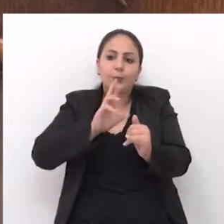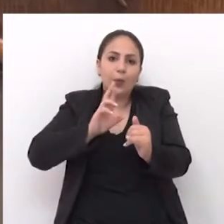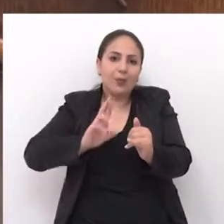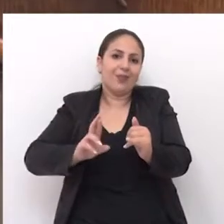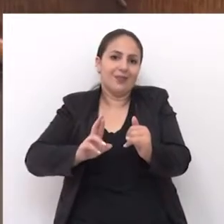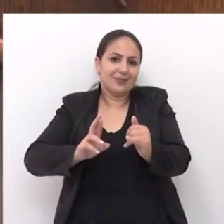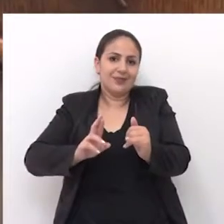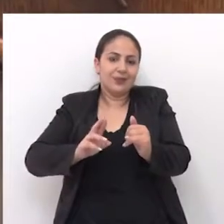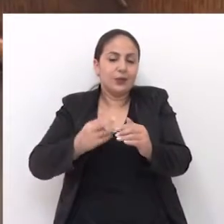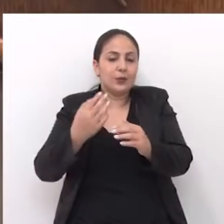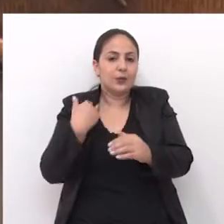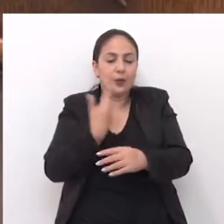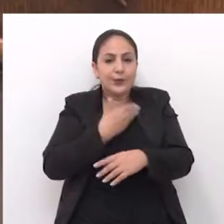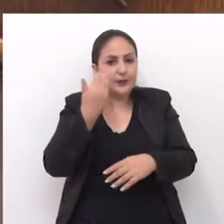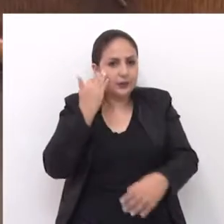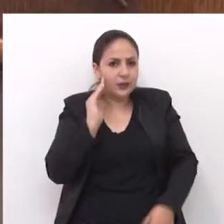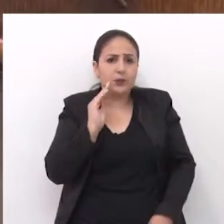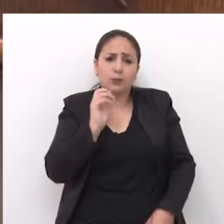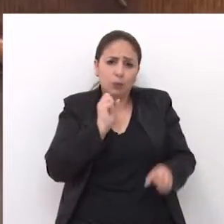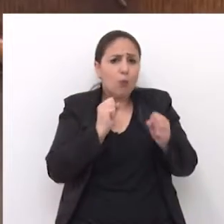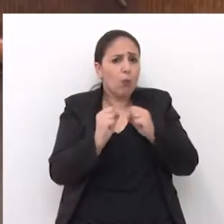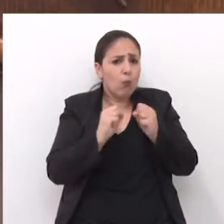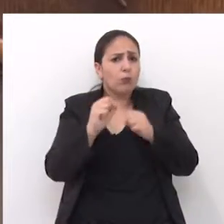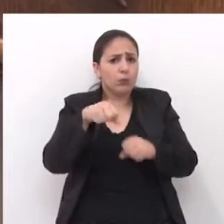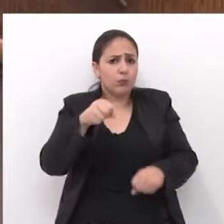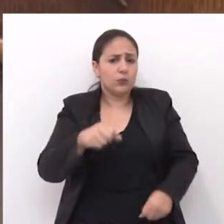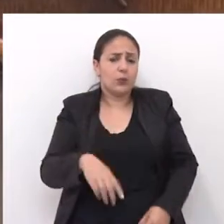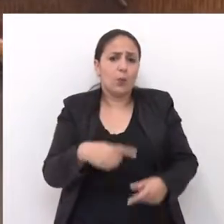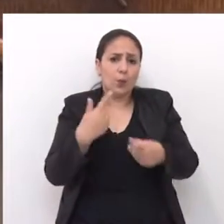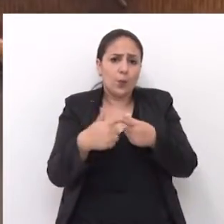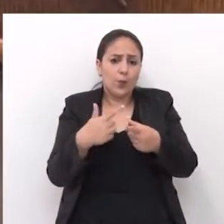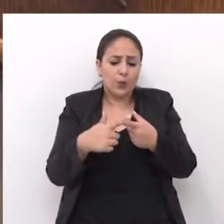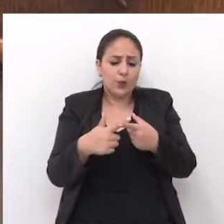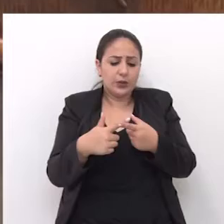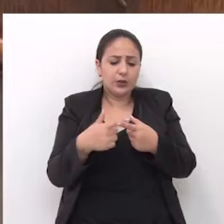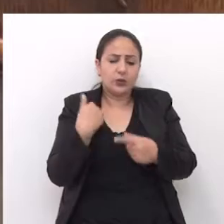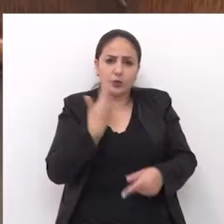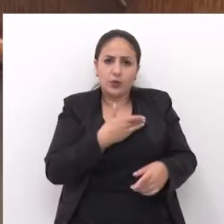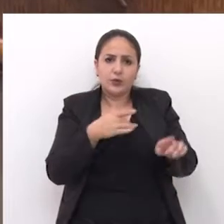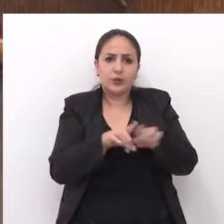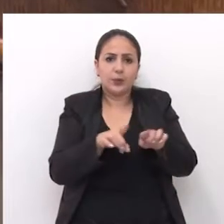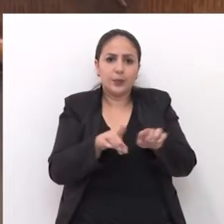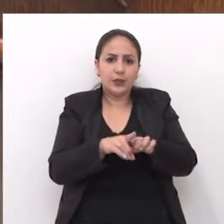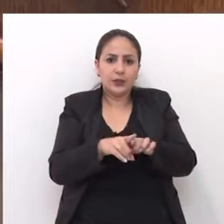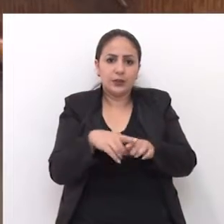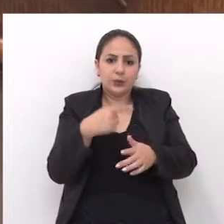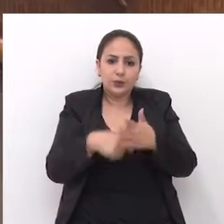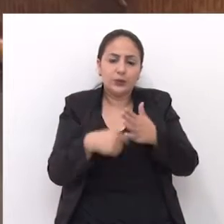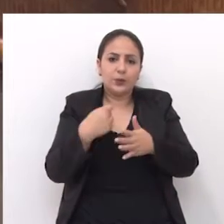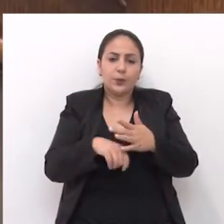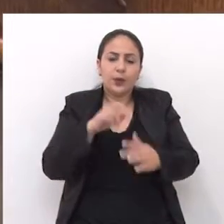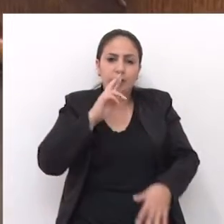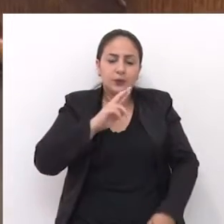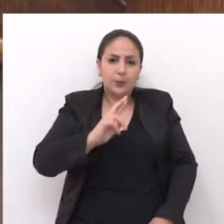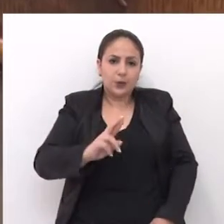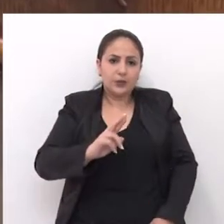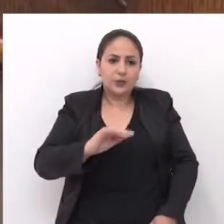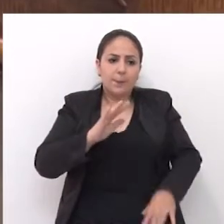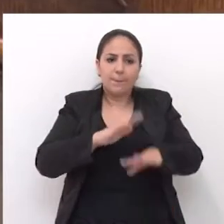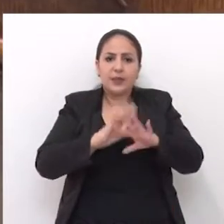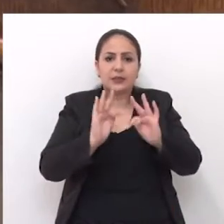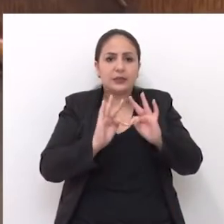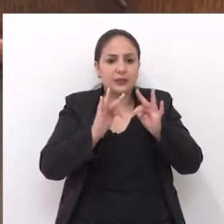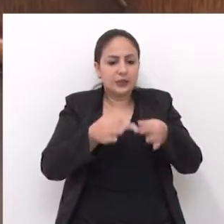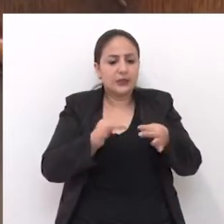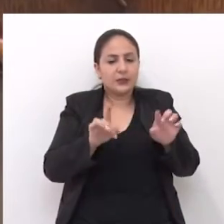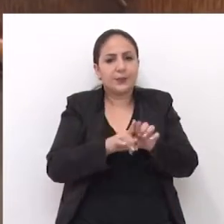senhores vereadores e o que nós entendemos razoavelmente possível, né? Tendo em vista que nós também prezamos por uma